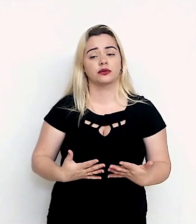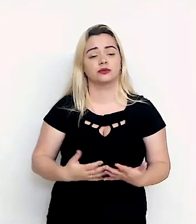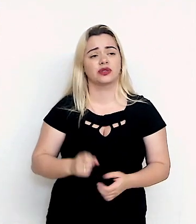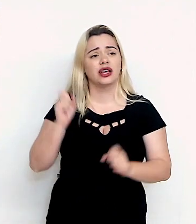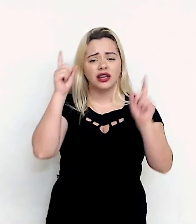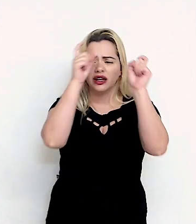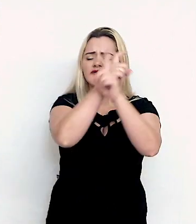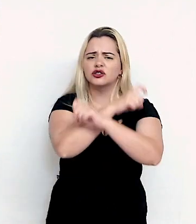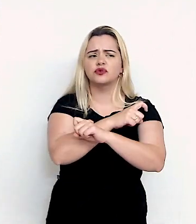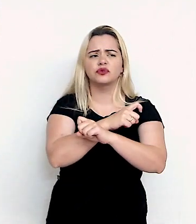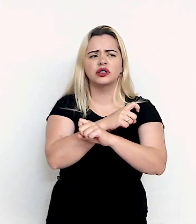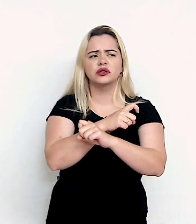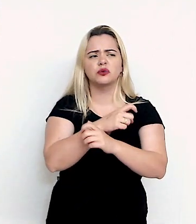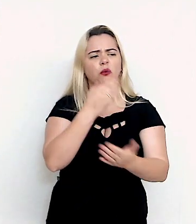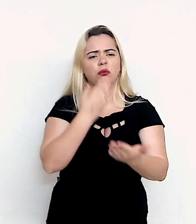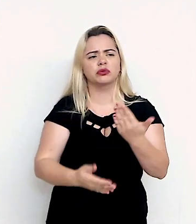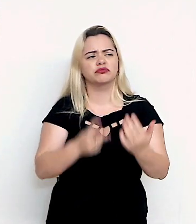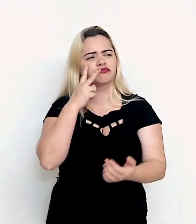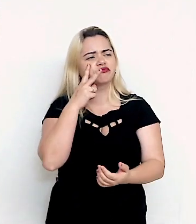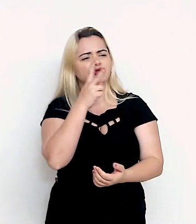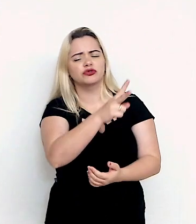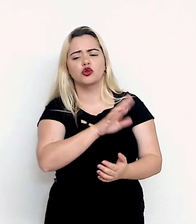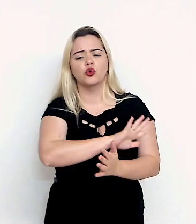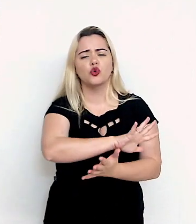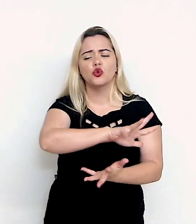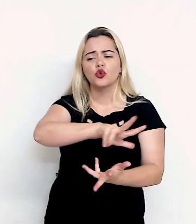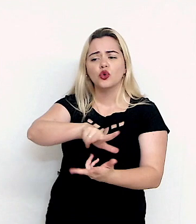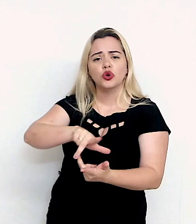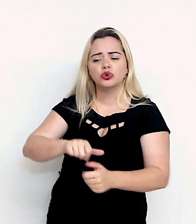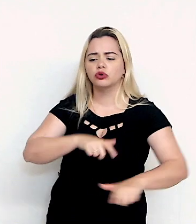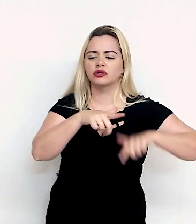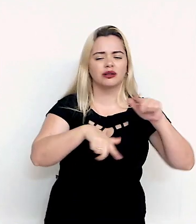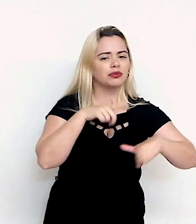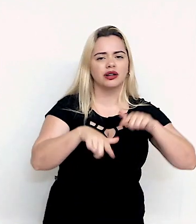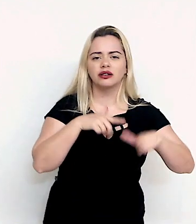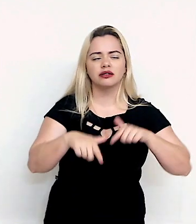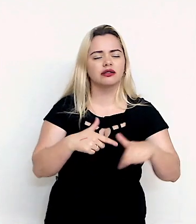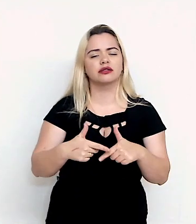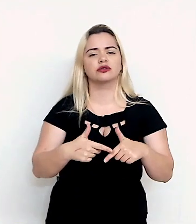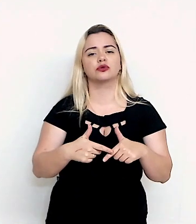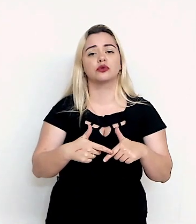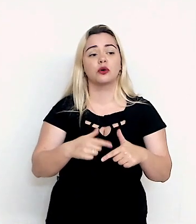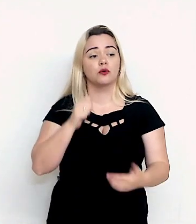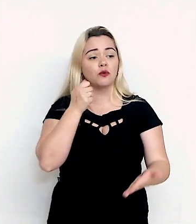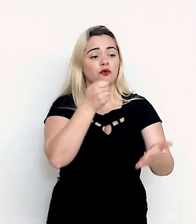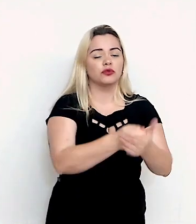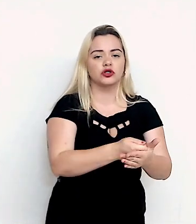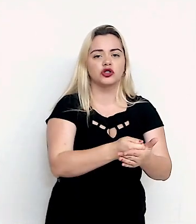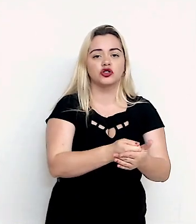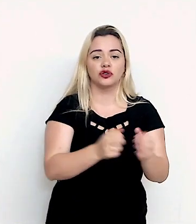difícil não perder de vista é que todos no fundo estão trabalhando em prol de um objetivo comum maior